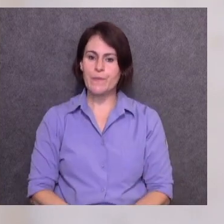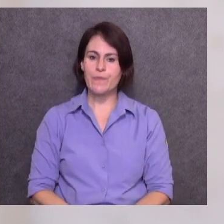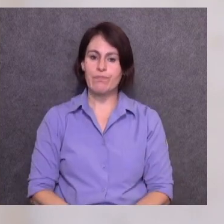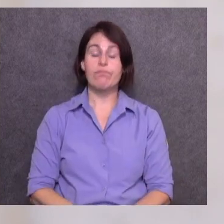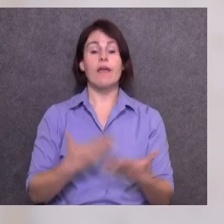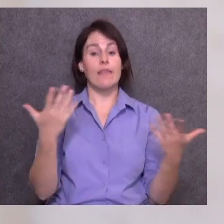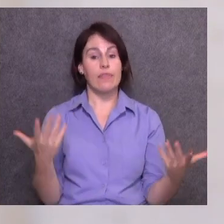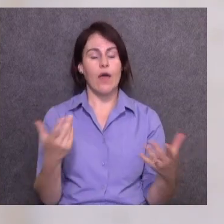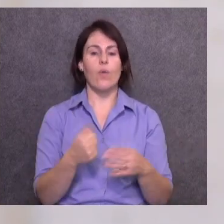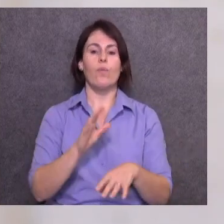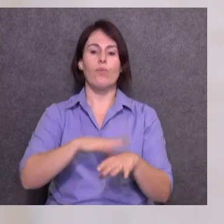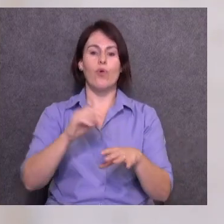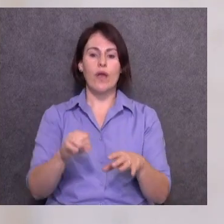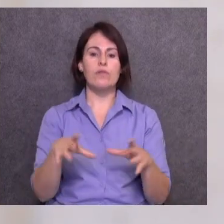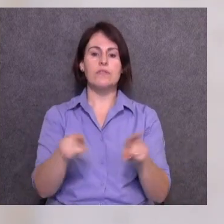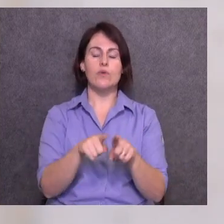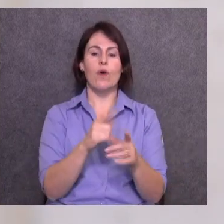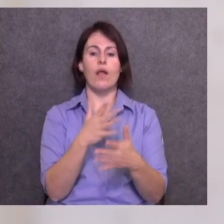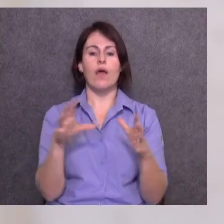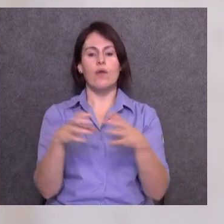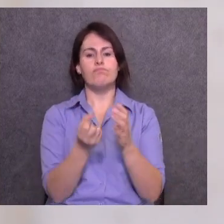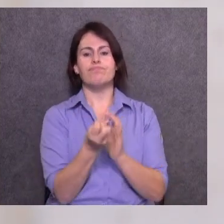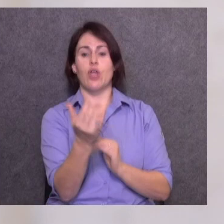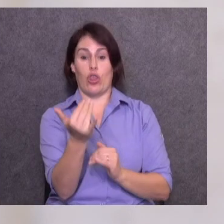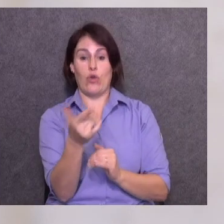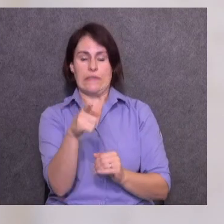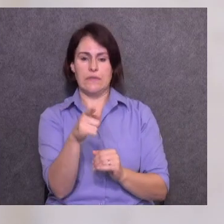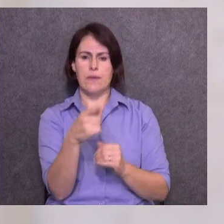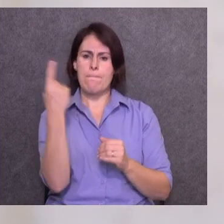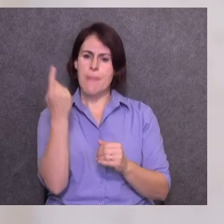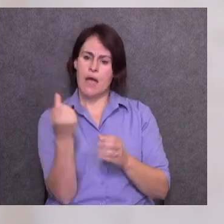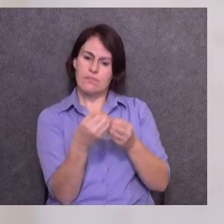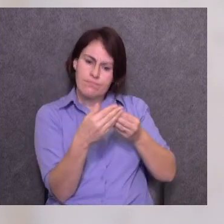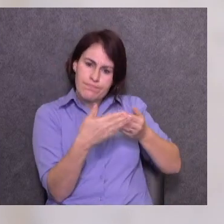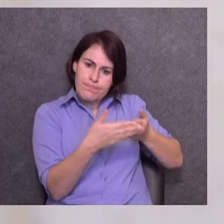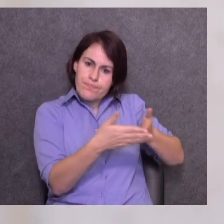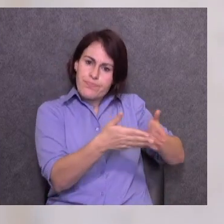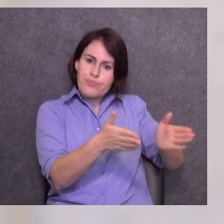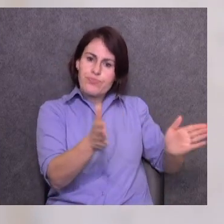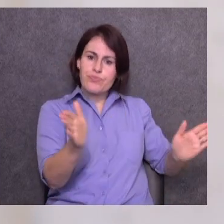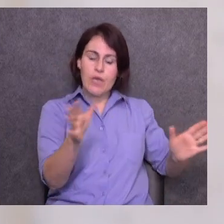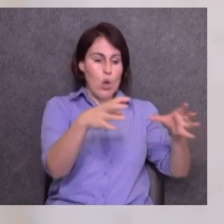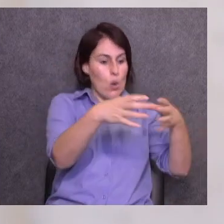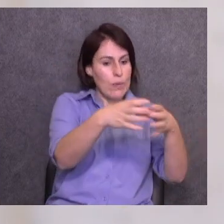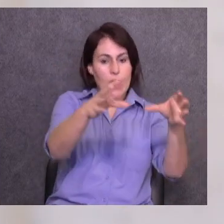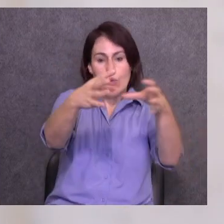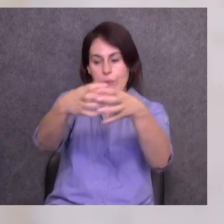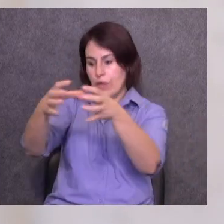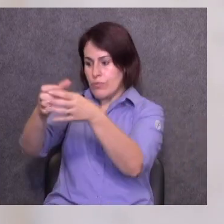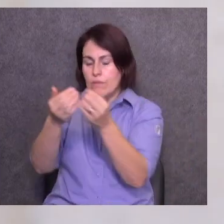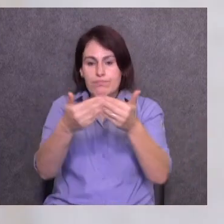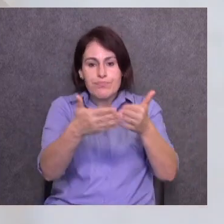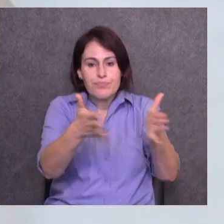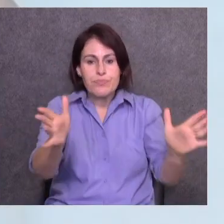Junto com o ministério dos apóstolos, há que deixar entrar na vida das nossas comunidades os sinais